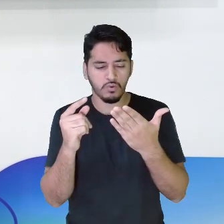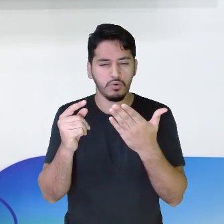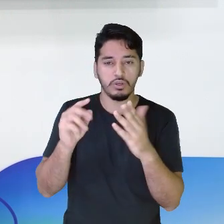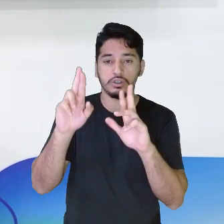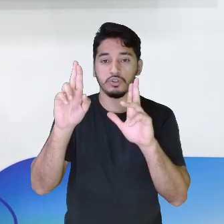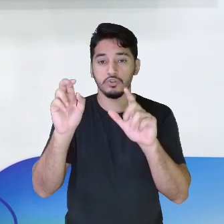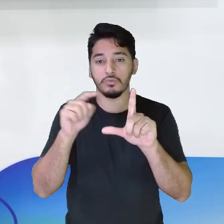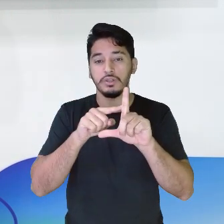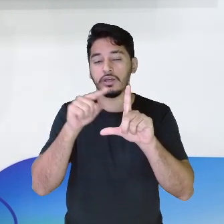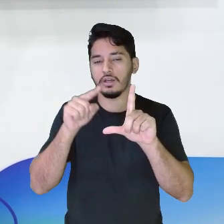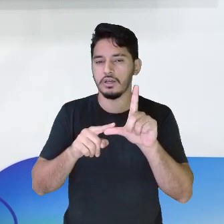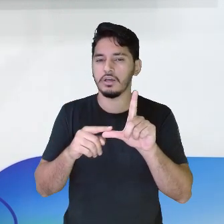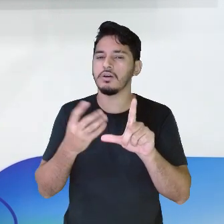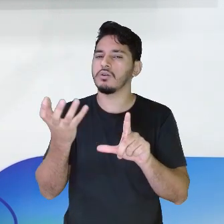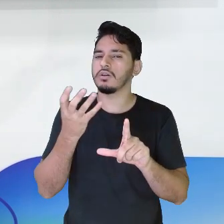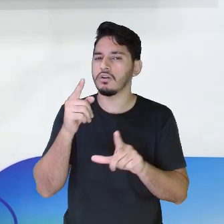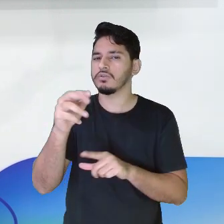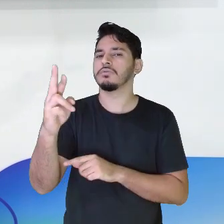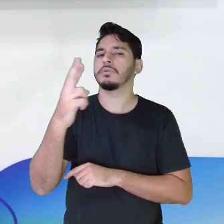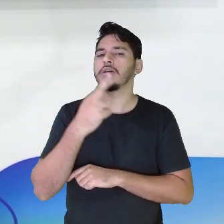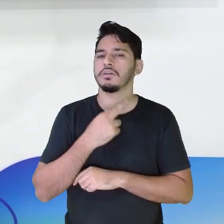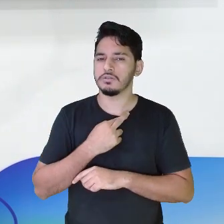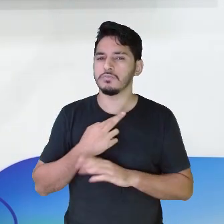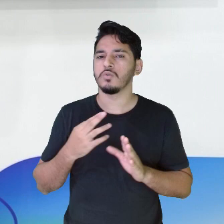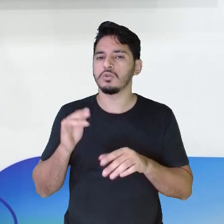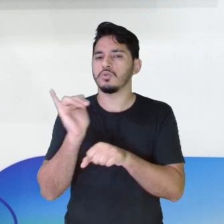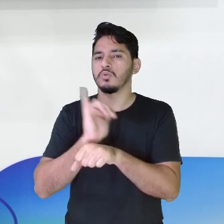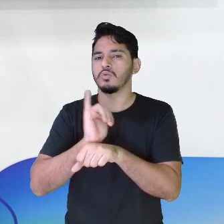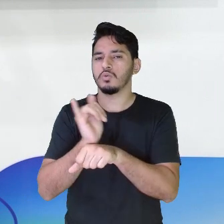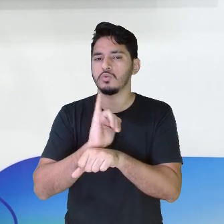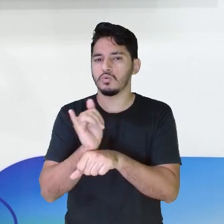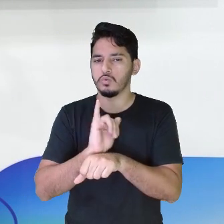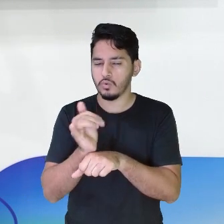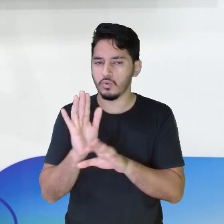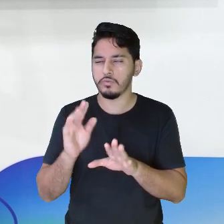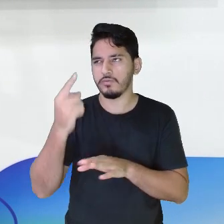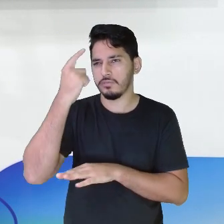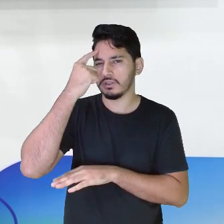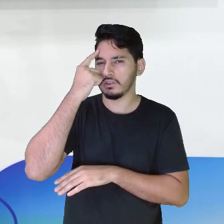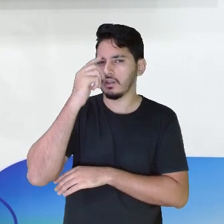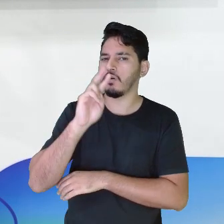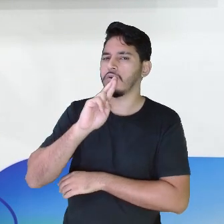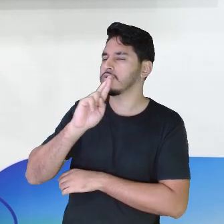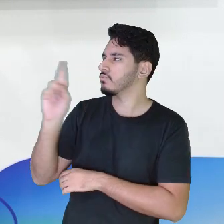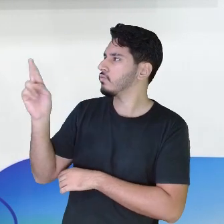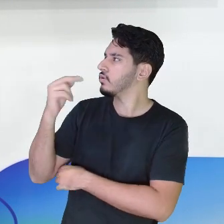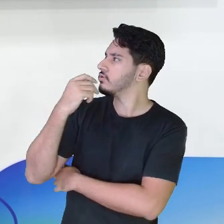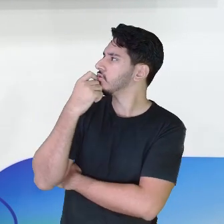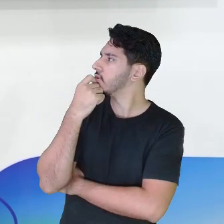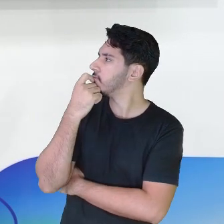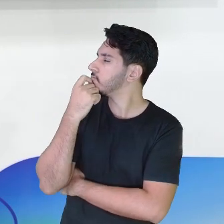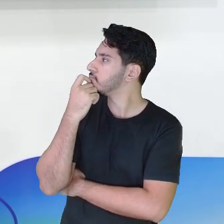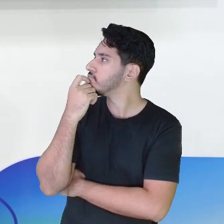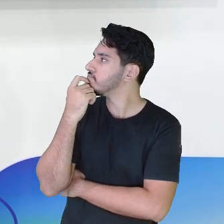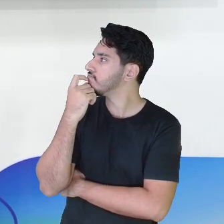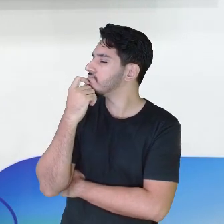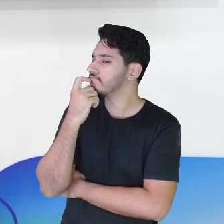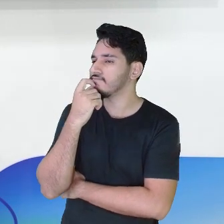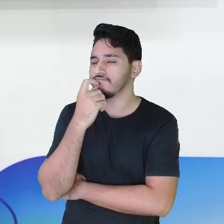questão do ângulo. Quero que vocês me respondam lá no YouTube, já fica pensando um pouquinho sobre